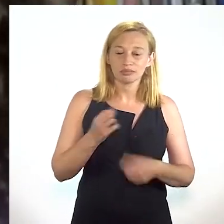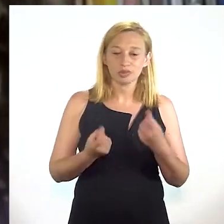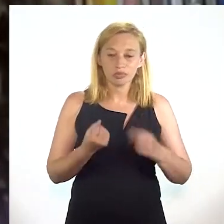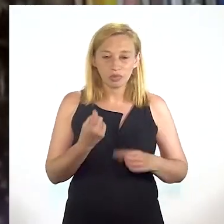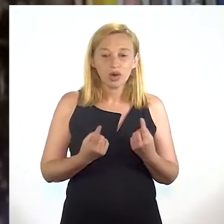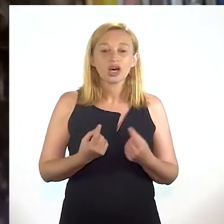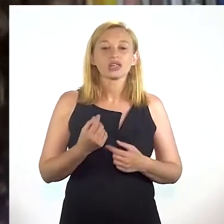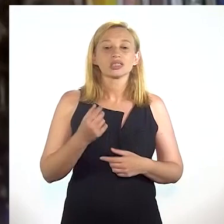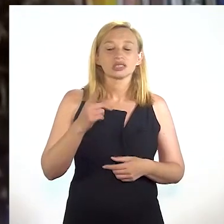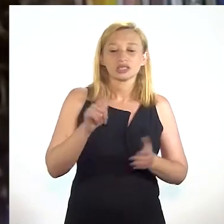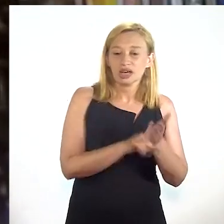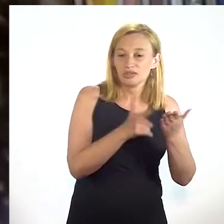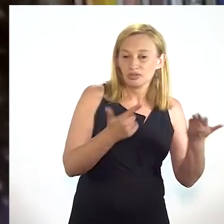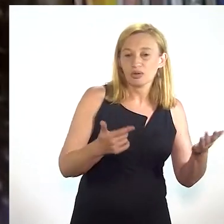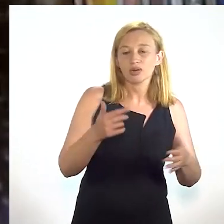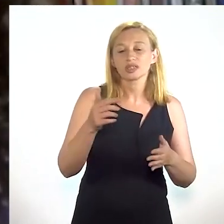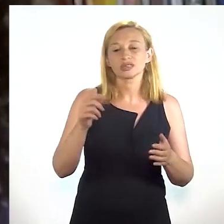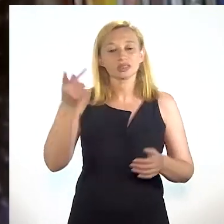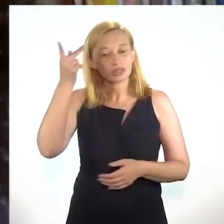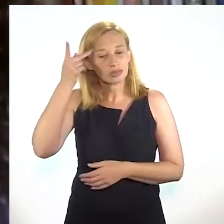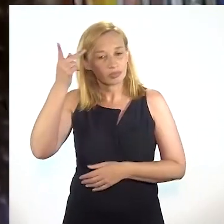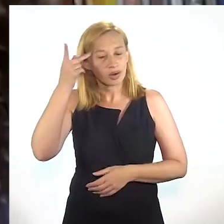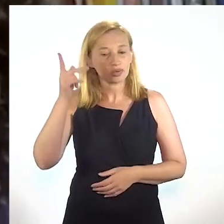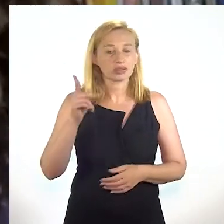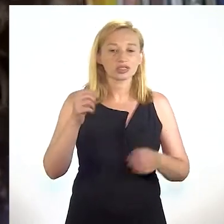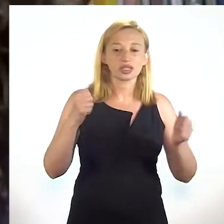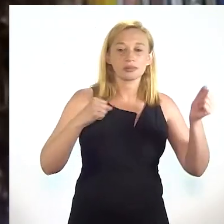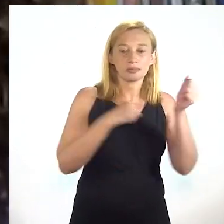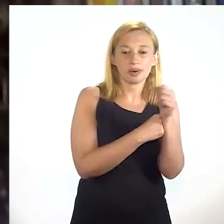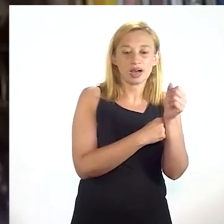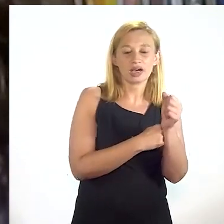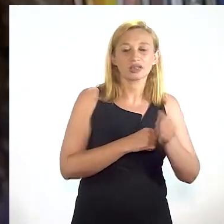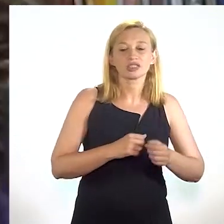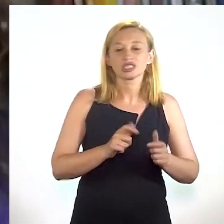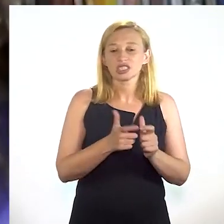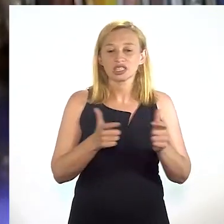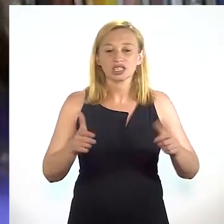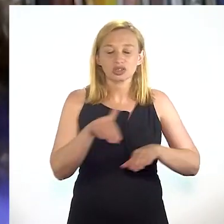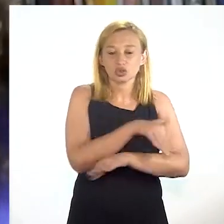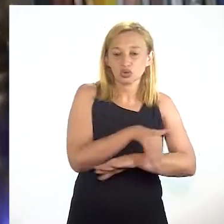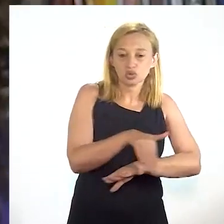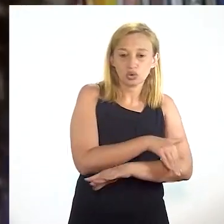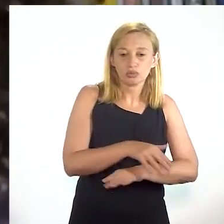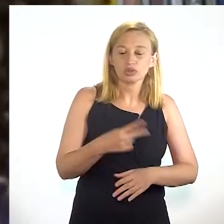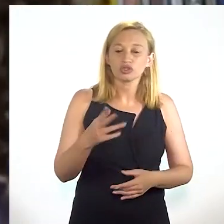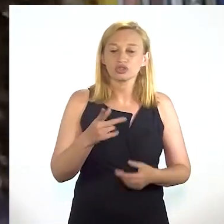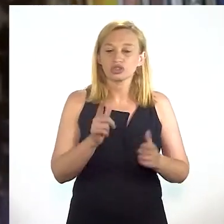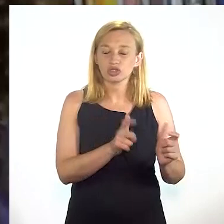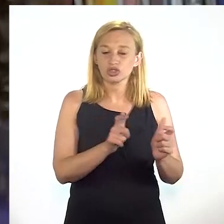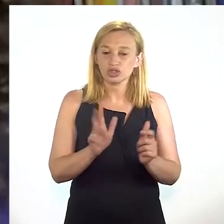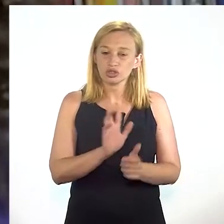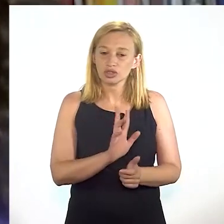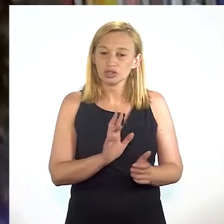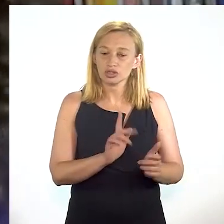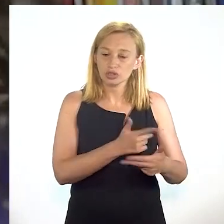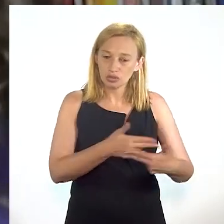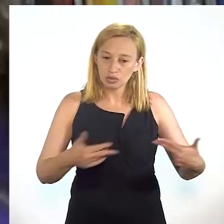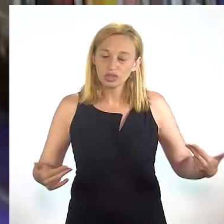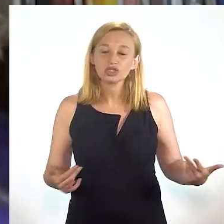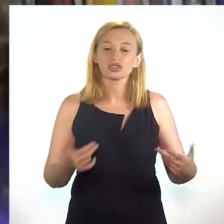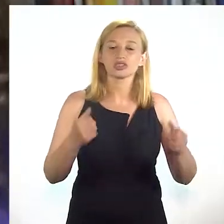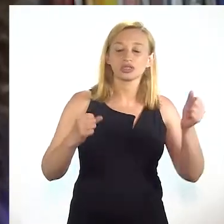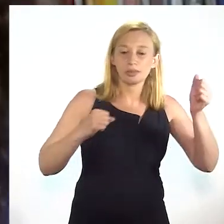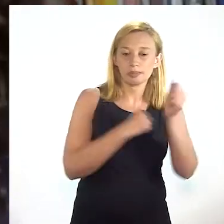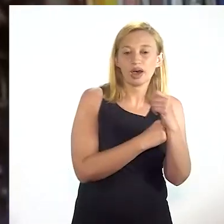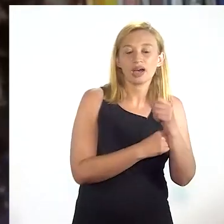em Ibitipoca, que era da Folha de São Paulo, de empreendedores de impacto, estavam lá grandes nomes, né, dos negócios de impacto,